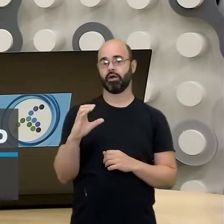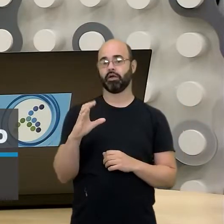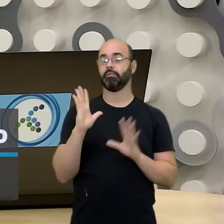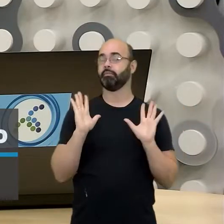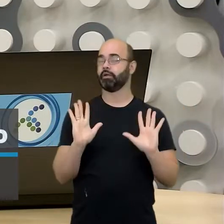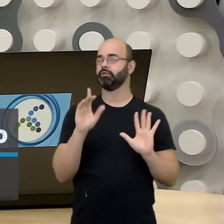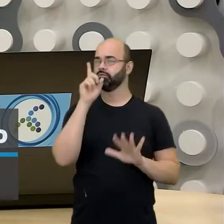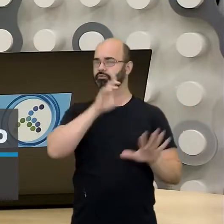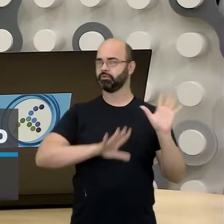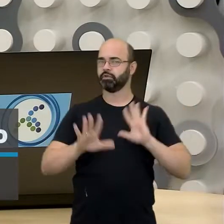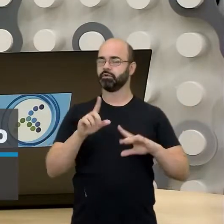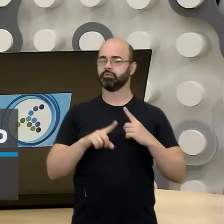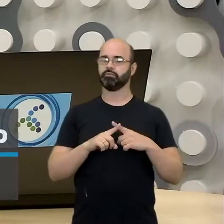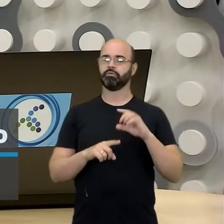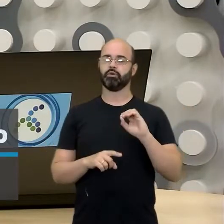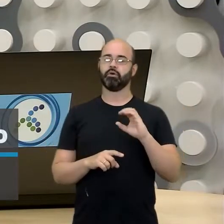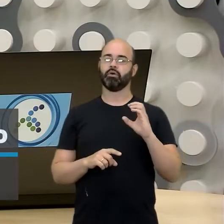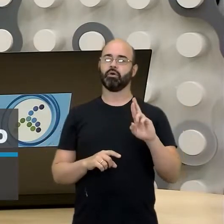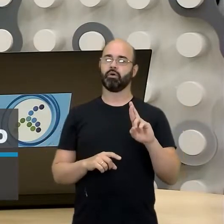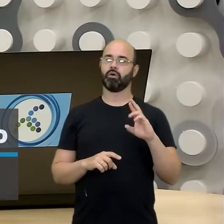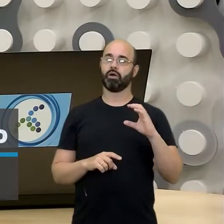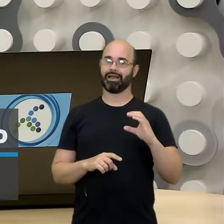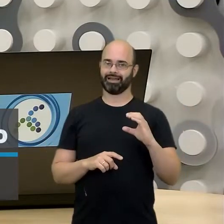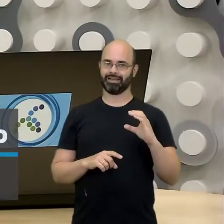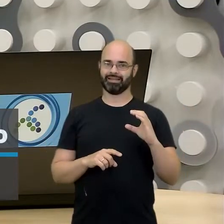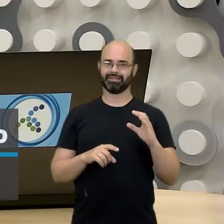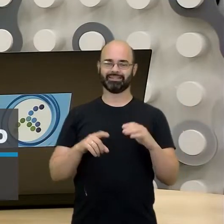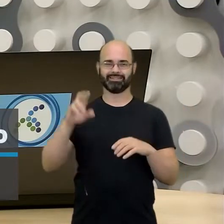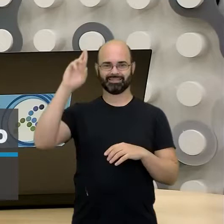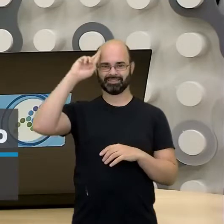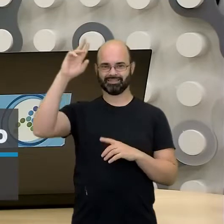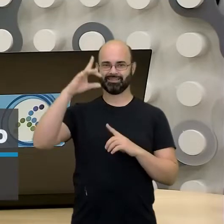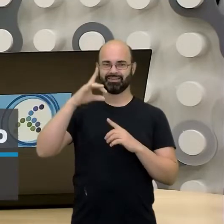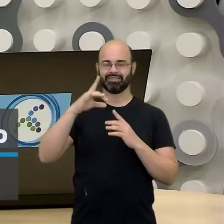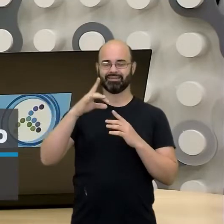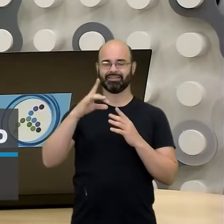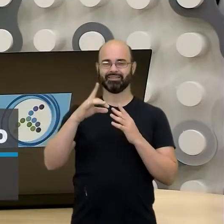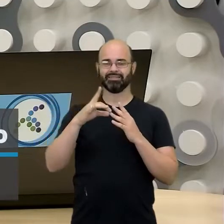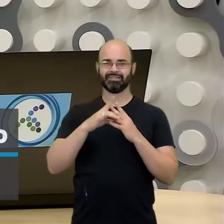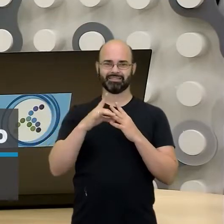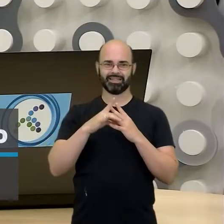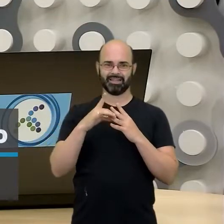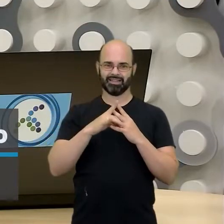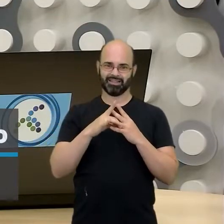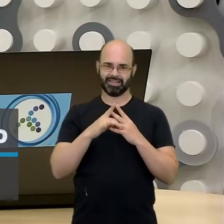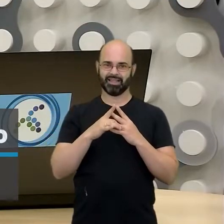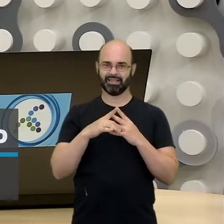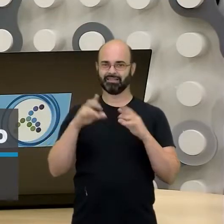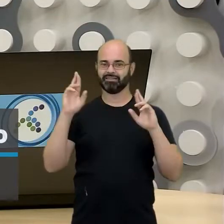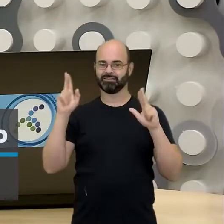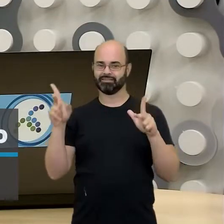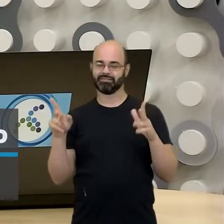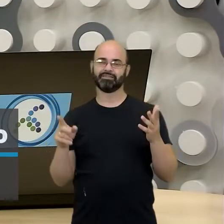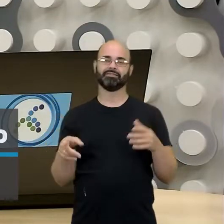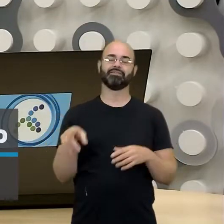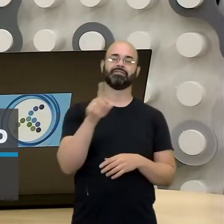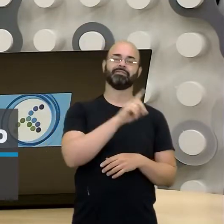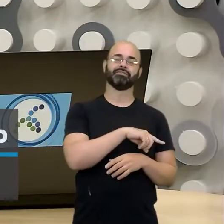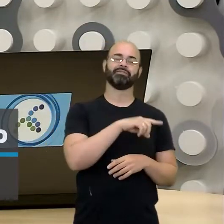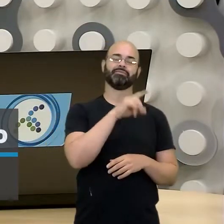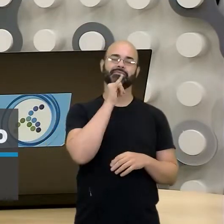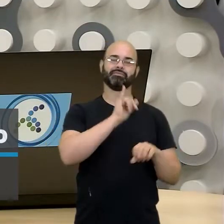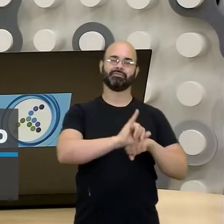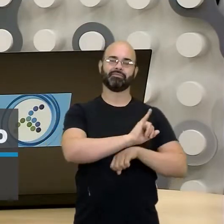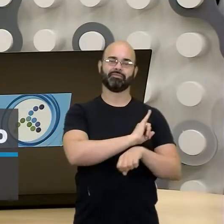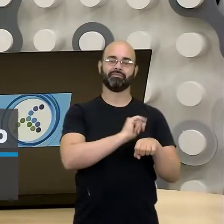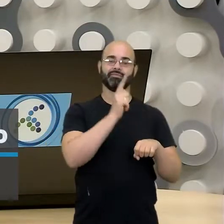orc, no Senhor dos Anéis, ele é aquele, parece um ogro, mas o orc na Edda é uma criatura aquática. Então,